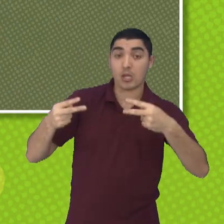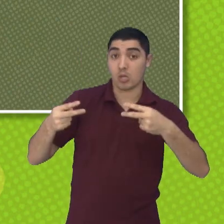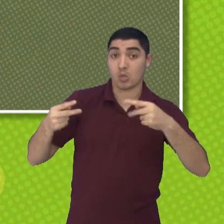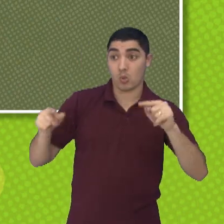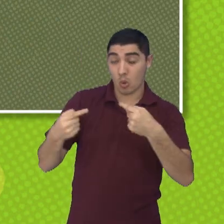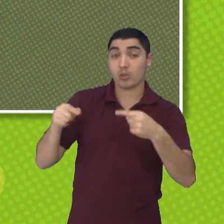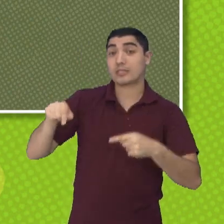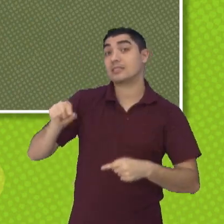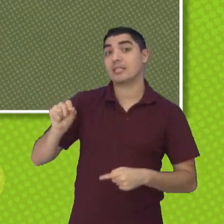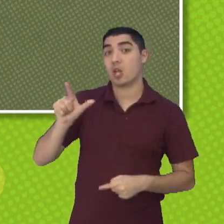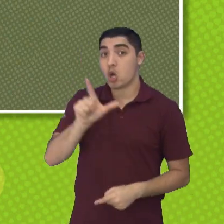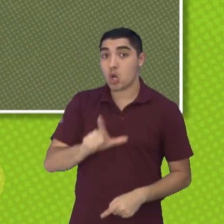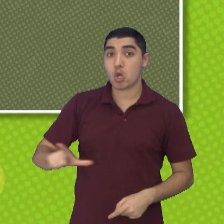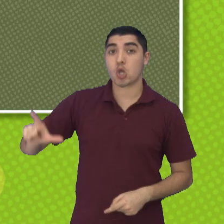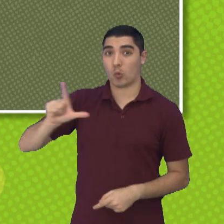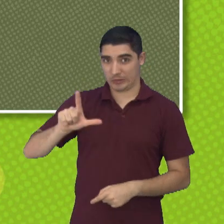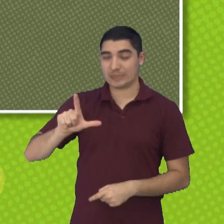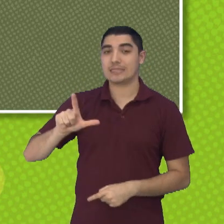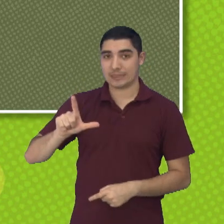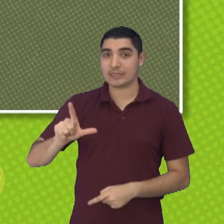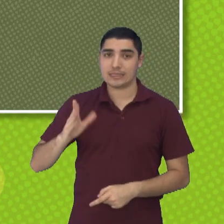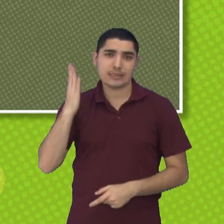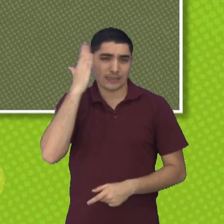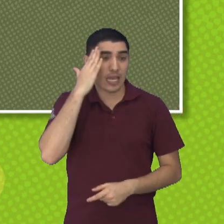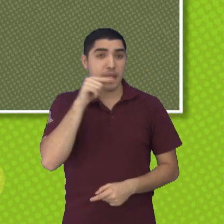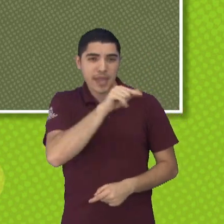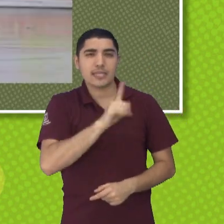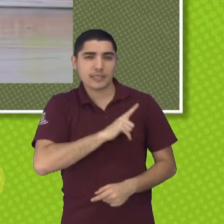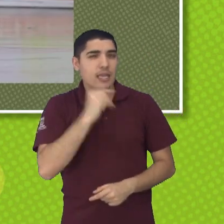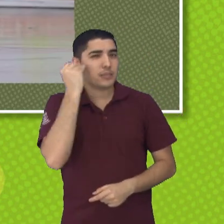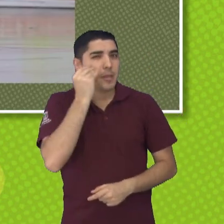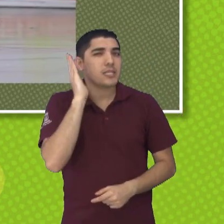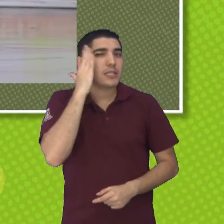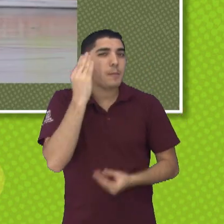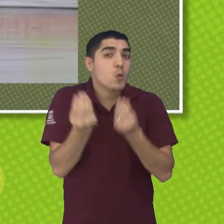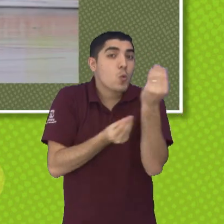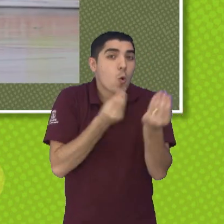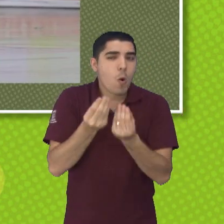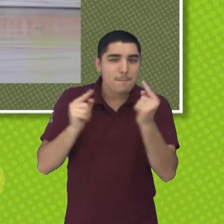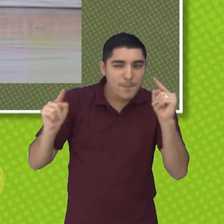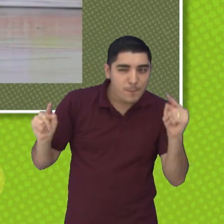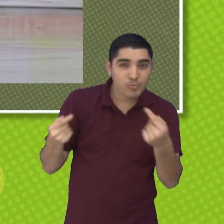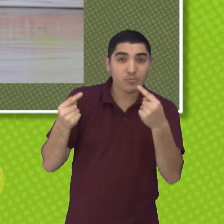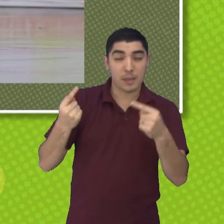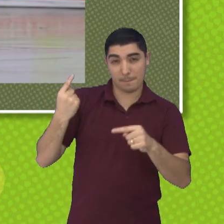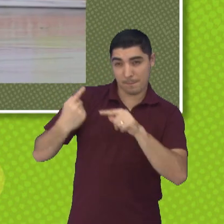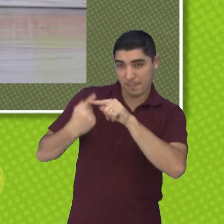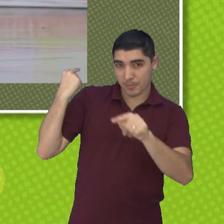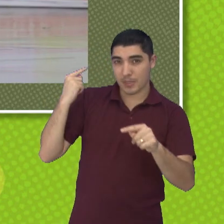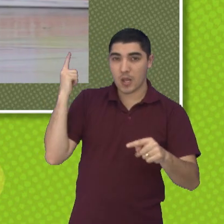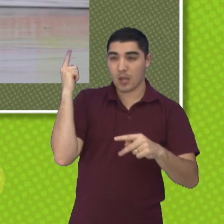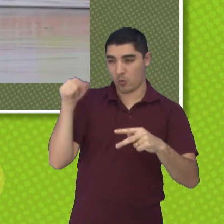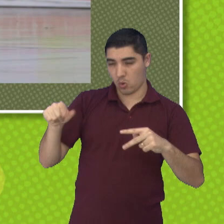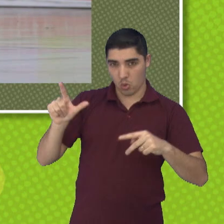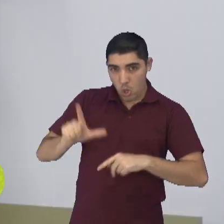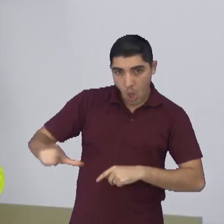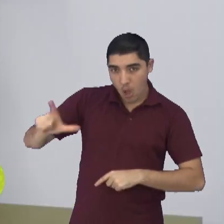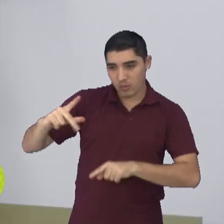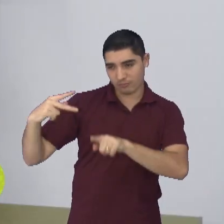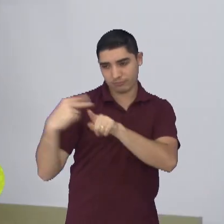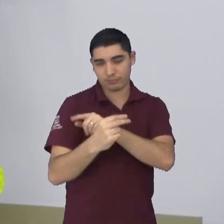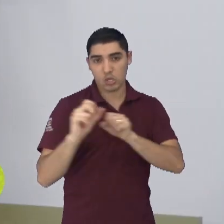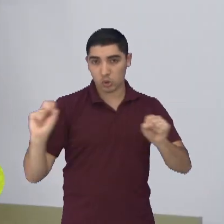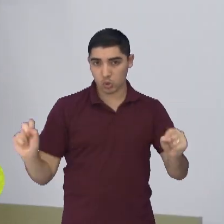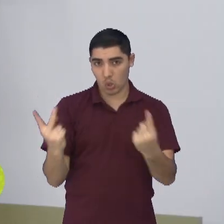sabe mais ou menos como enfrentar o Londrina. Ele já falou para mim, na primeira fase o Londrina ganhou por 2-1 do São José, mas ele